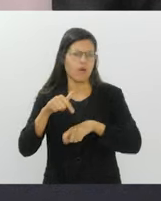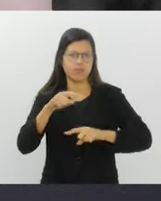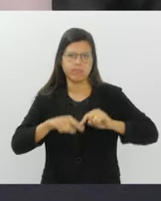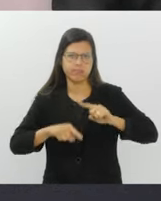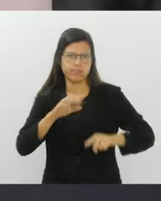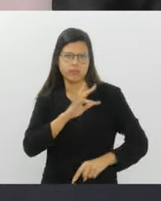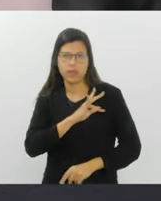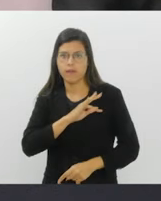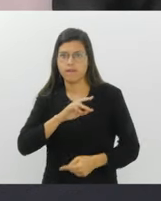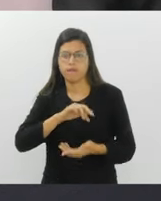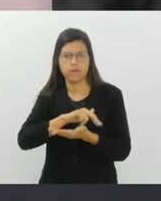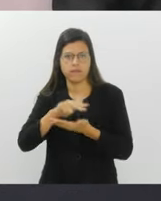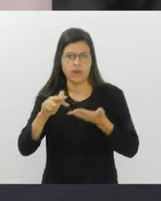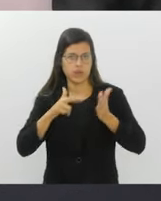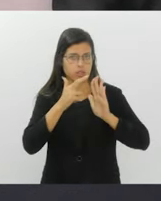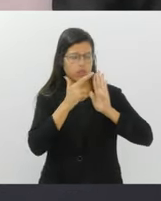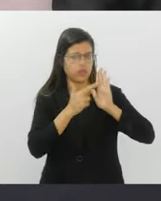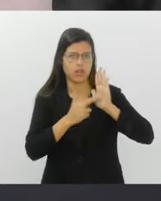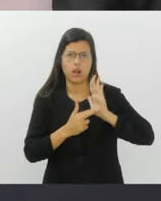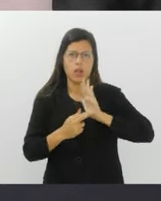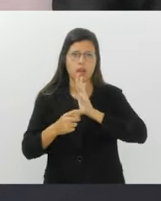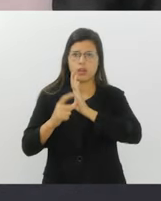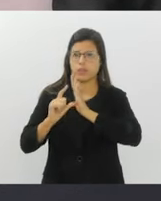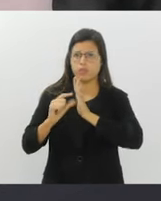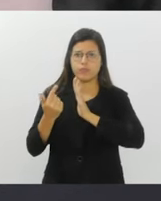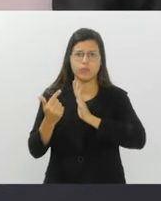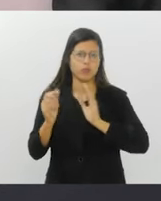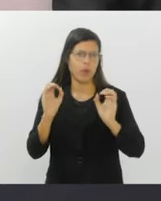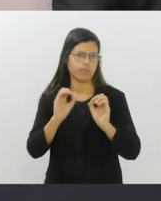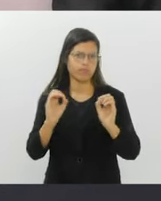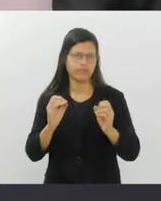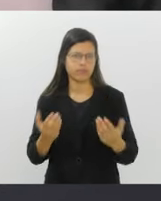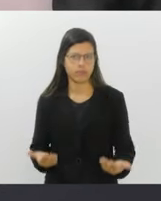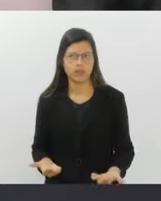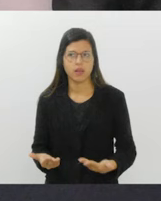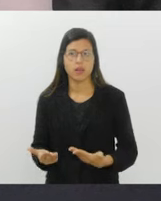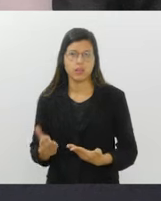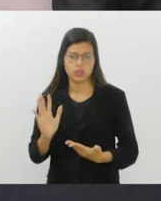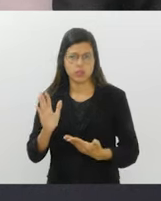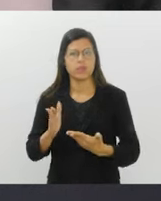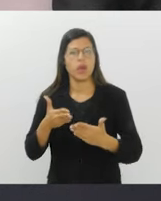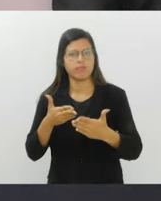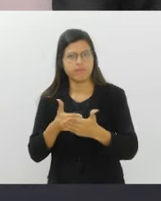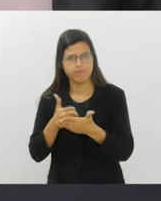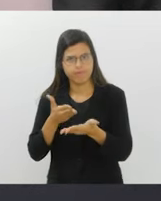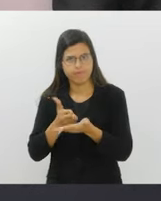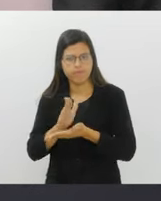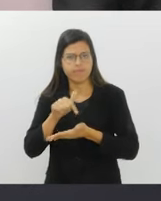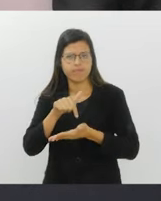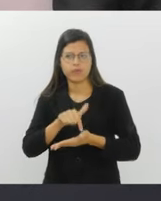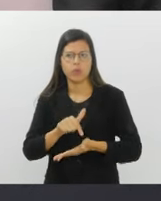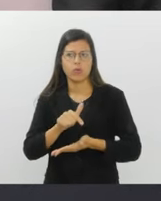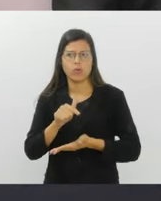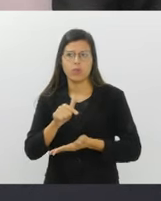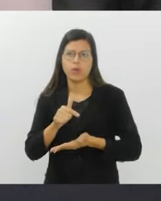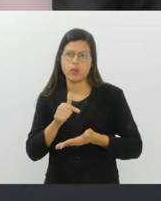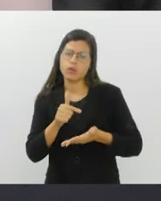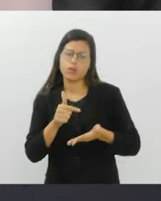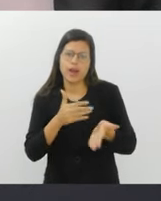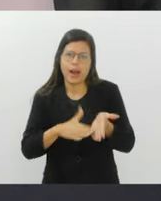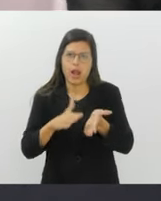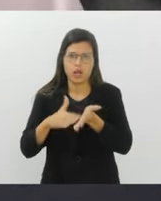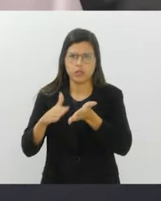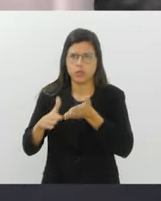série de regras que antes não tinha, estava no limbo, que pelo menos já é uma barreira que os recursos não sejam esvaídos e que possam